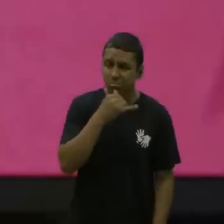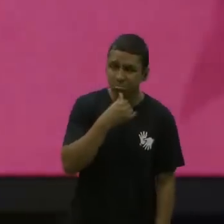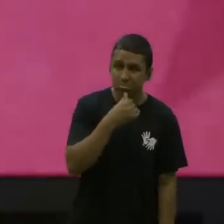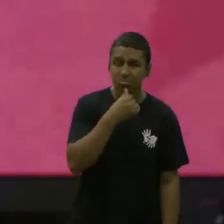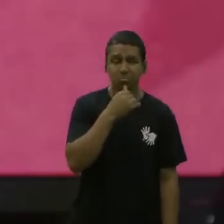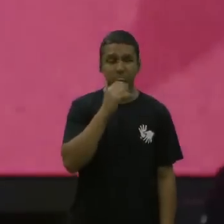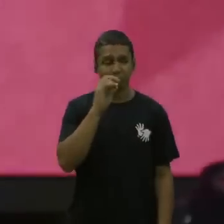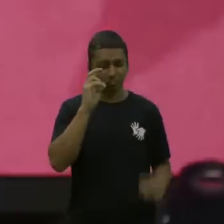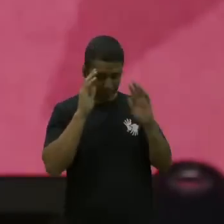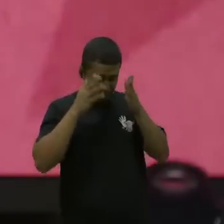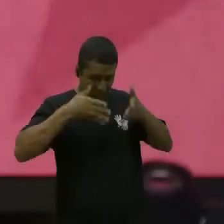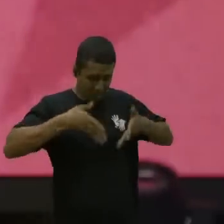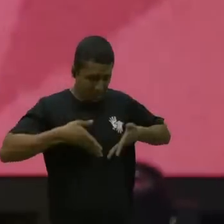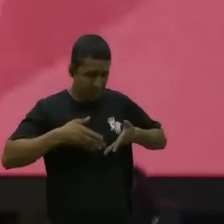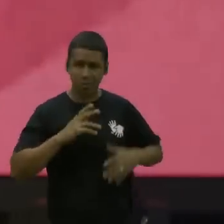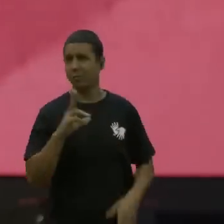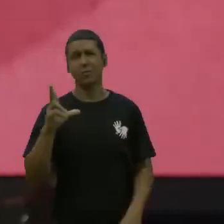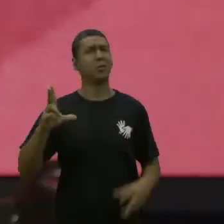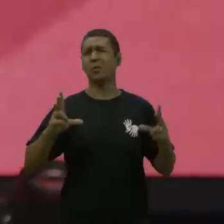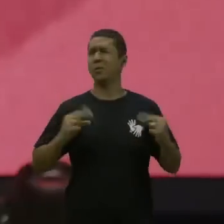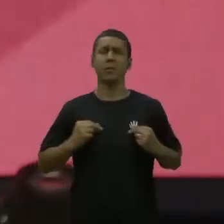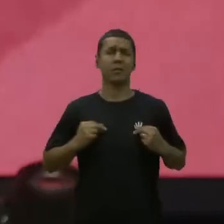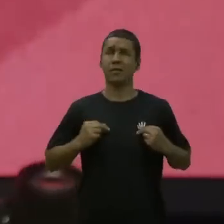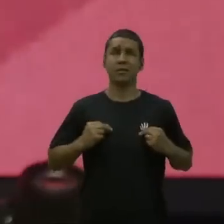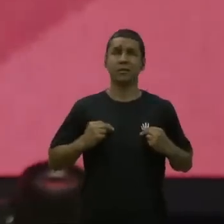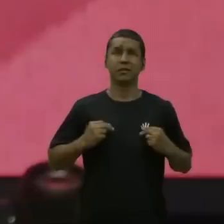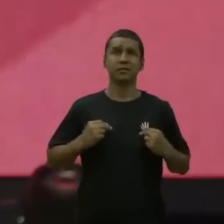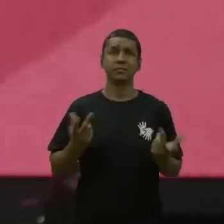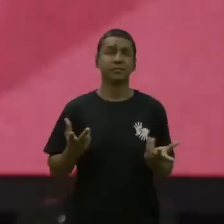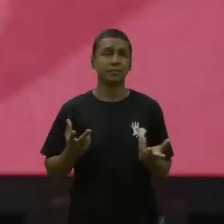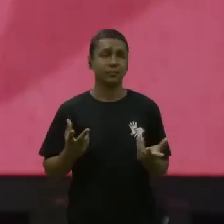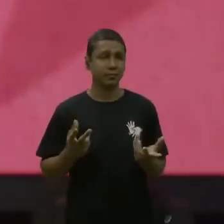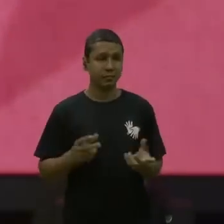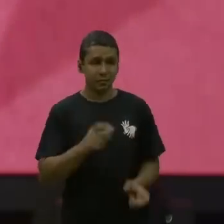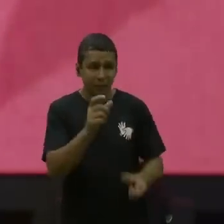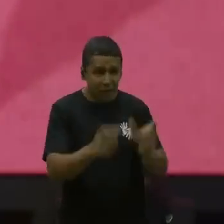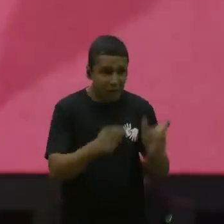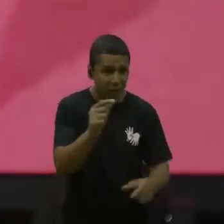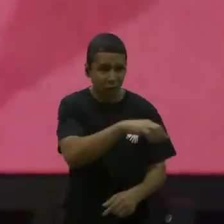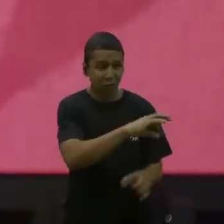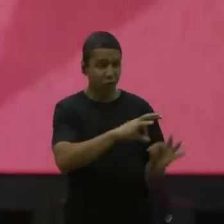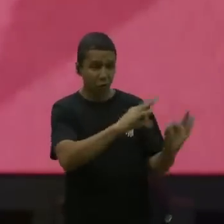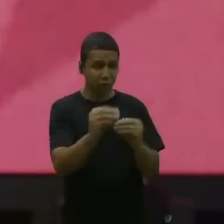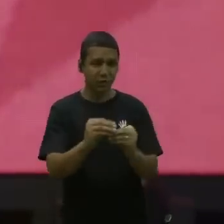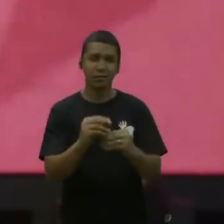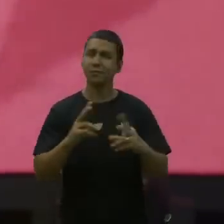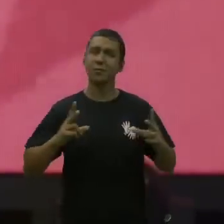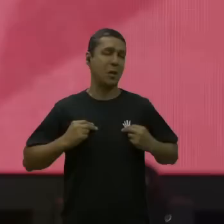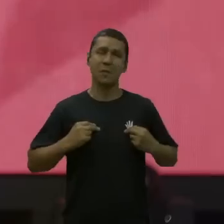olhando para si dizendo: eu não mereço, ninguém que está aqui merece.